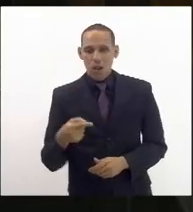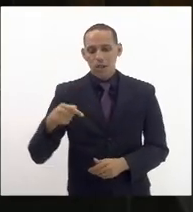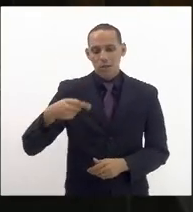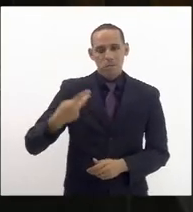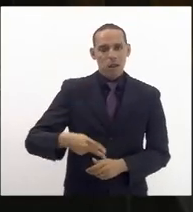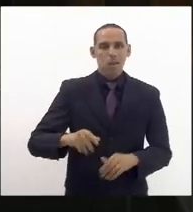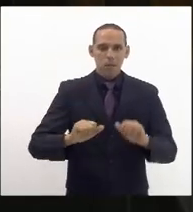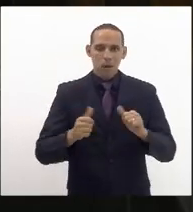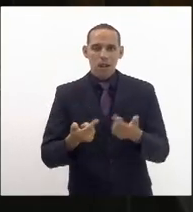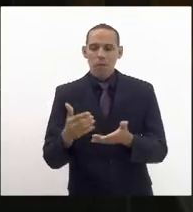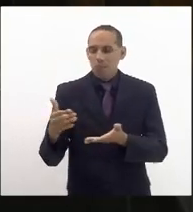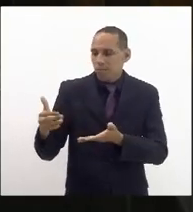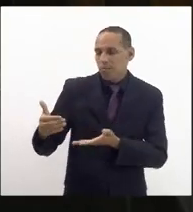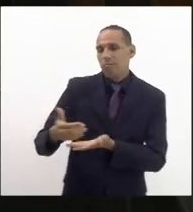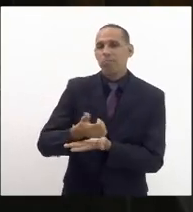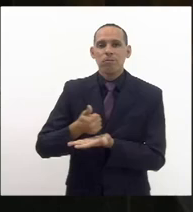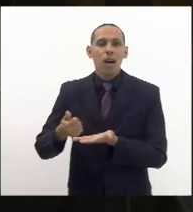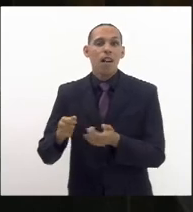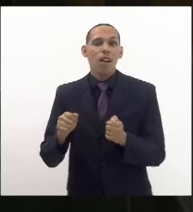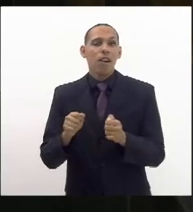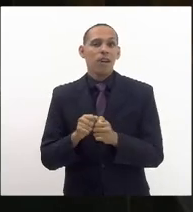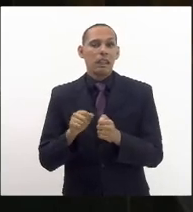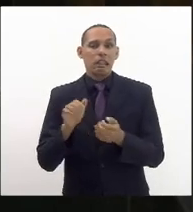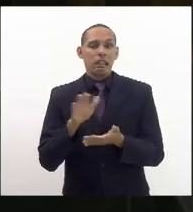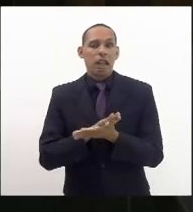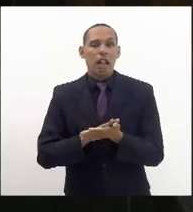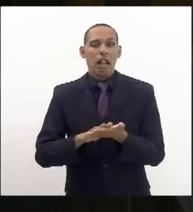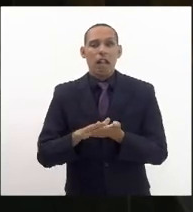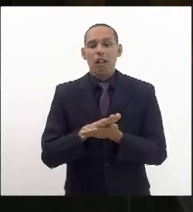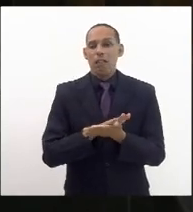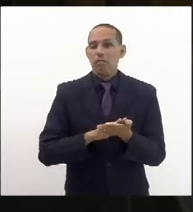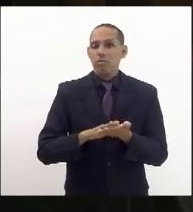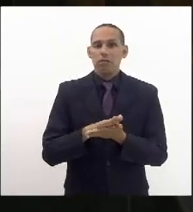Assembleia Legislativa. Não fez absolutamente nada,